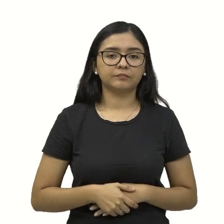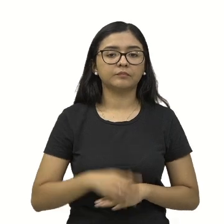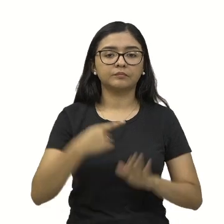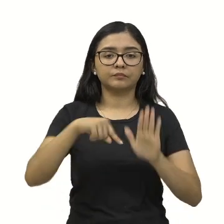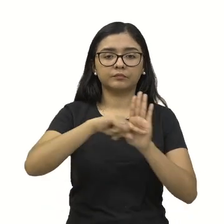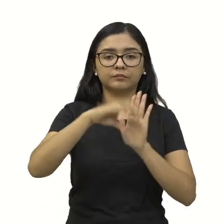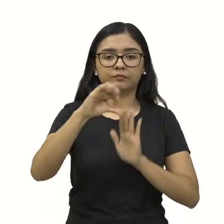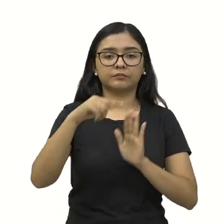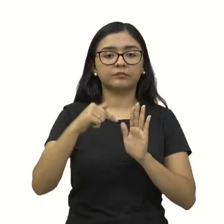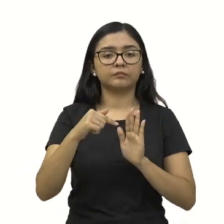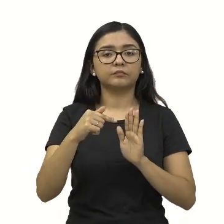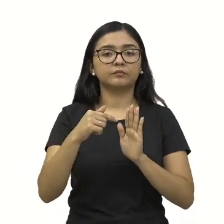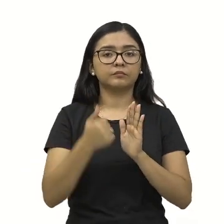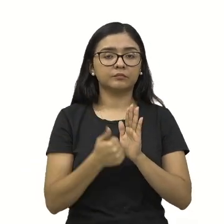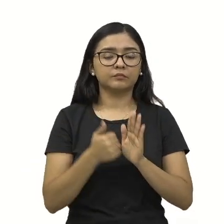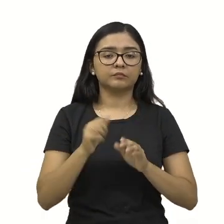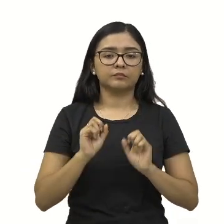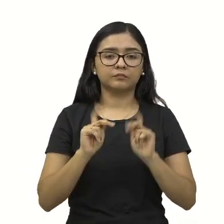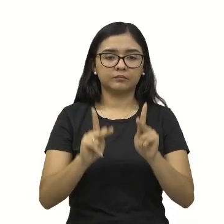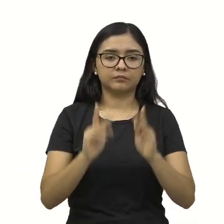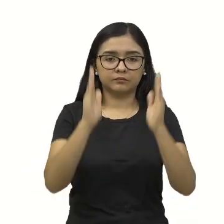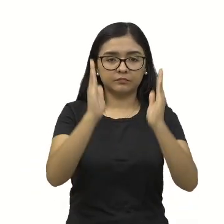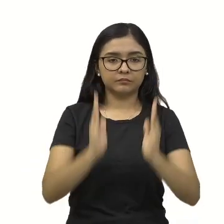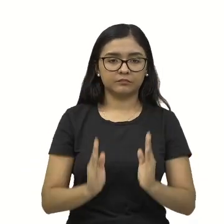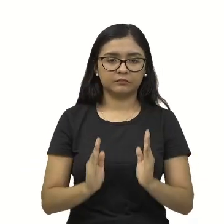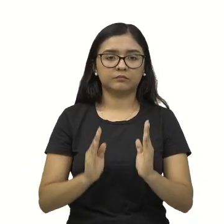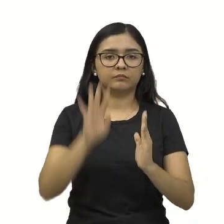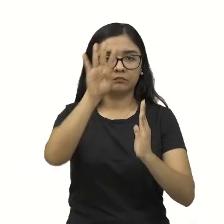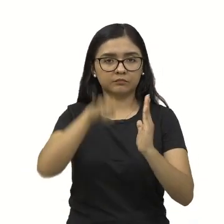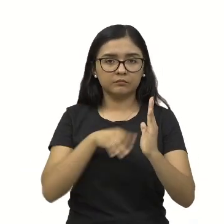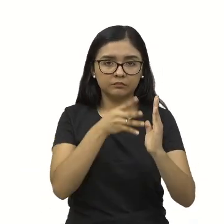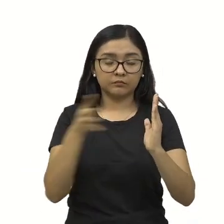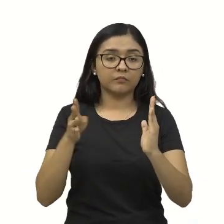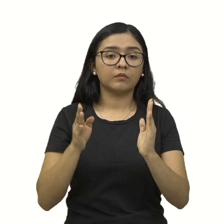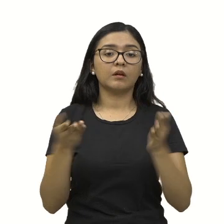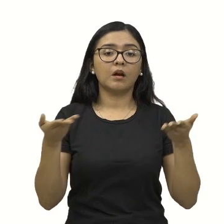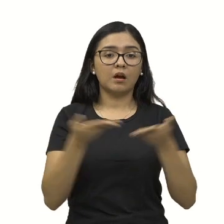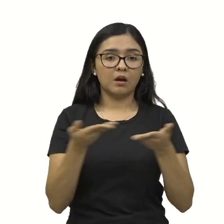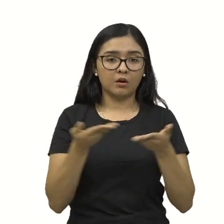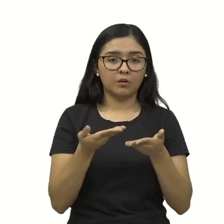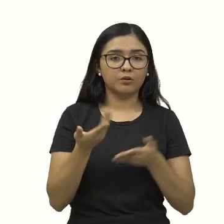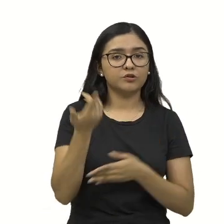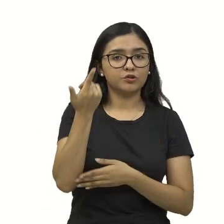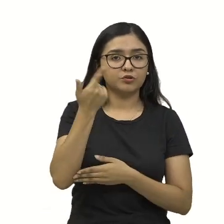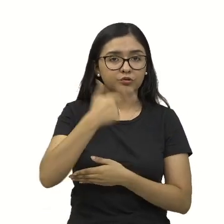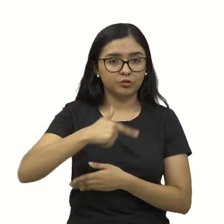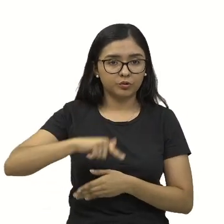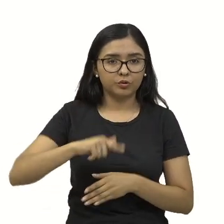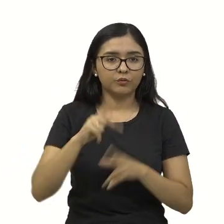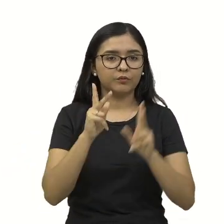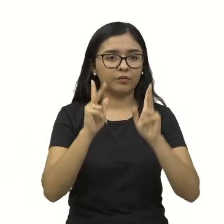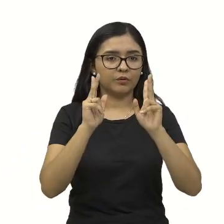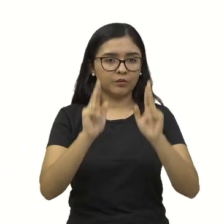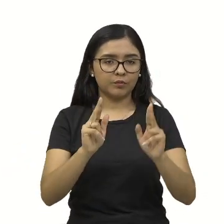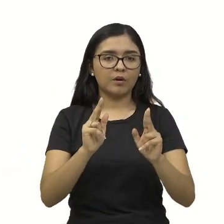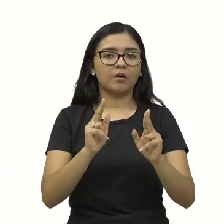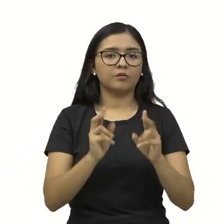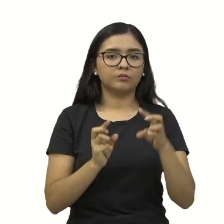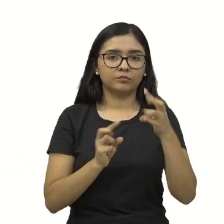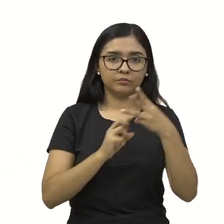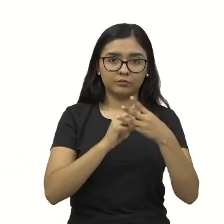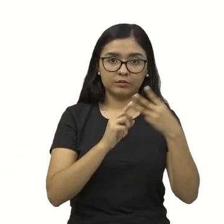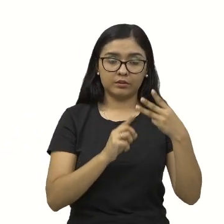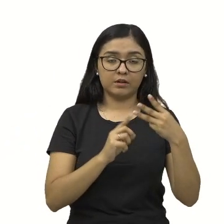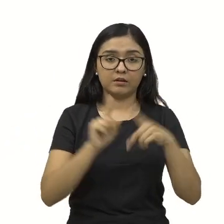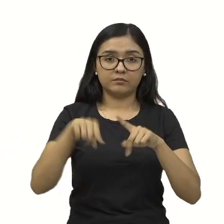7 e 1. Muito bem. Agora vamos fazer a mesma coisa que nós fizemos, né, com o 3A. Só que